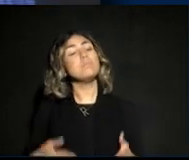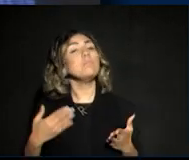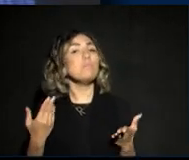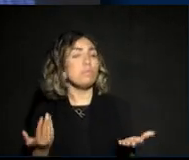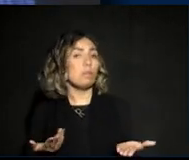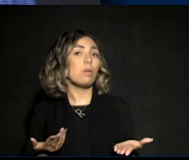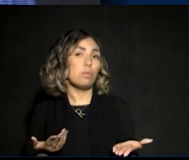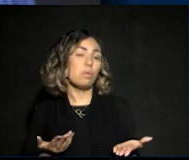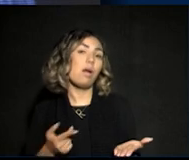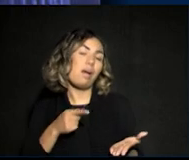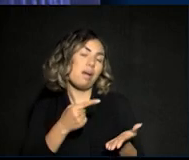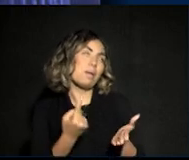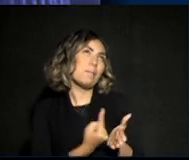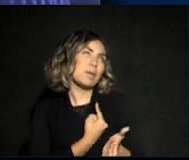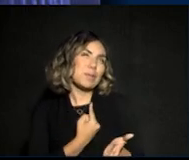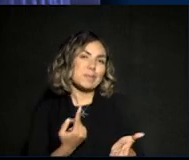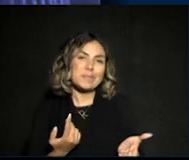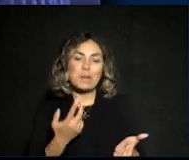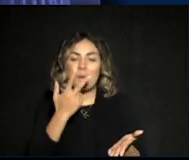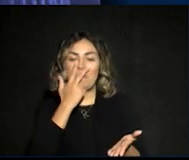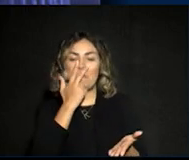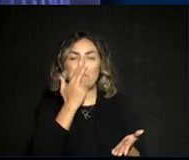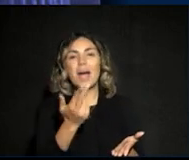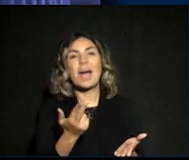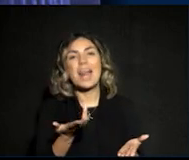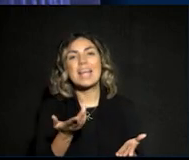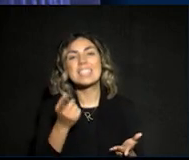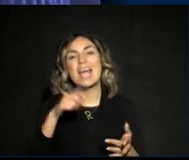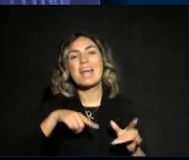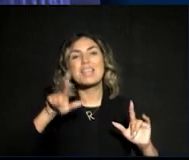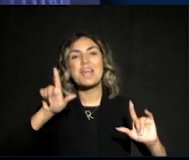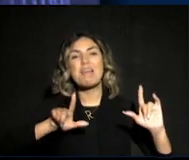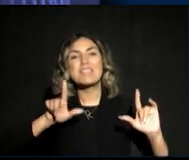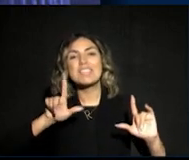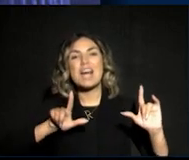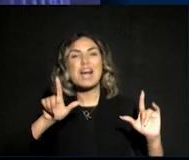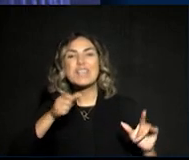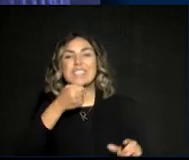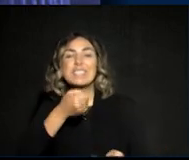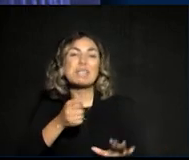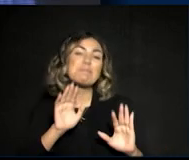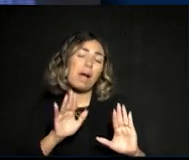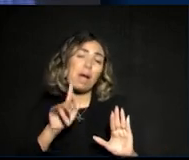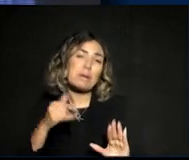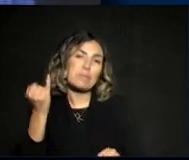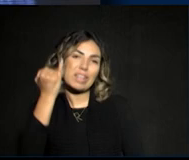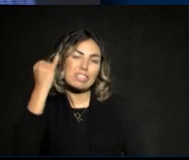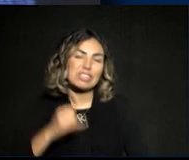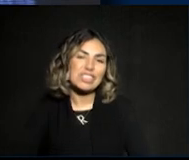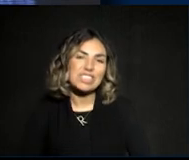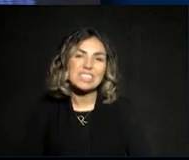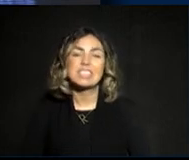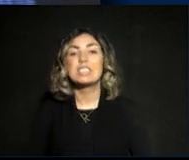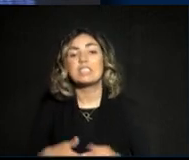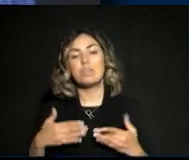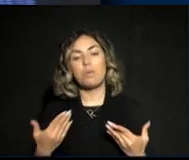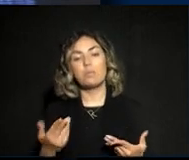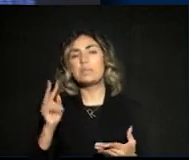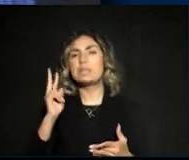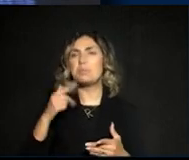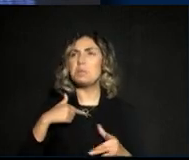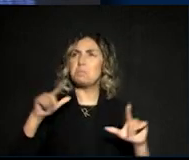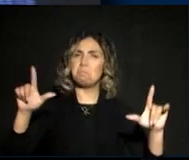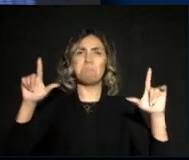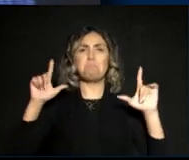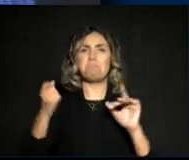a pergunta meio Ana Maria Braga mas é importante é Ah pois é o pessoal me